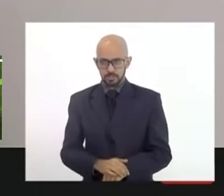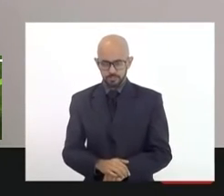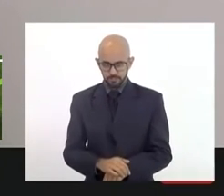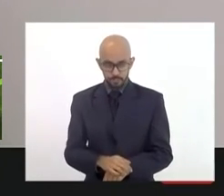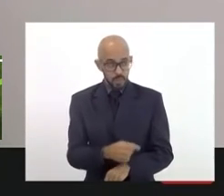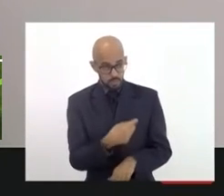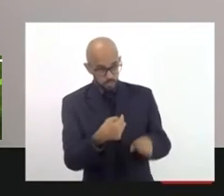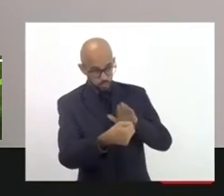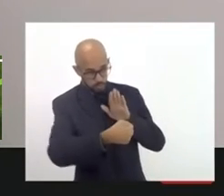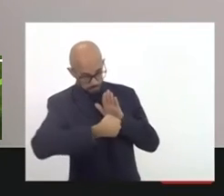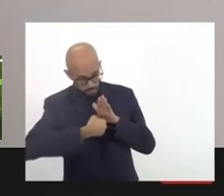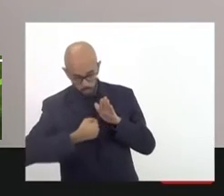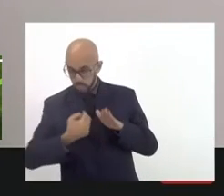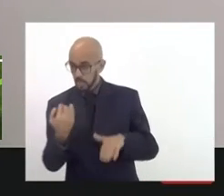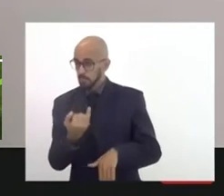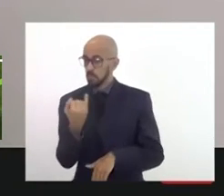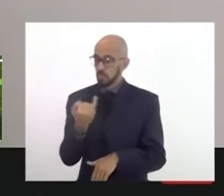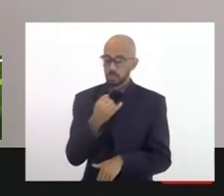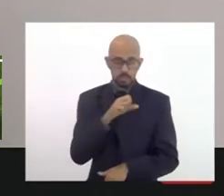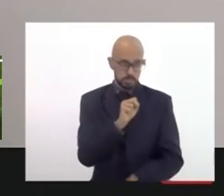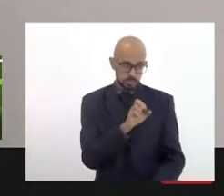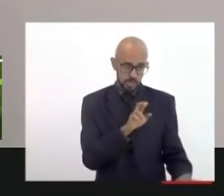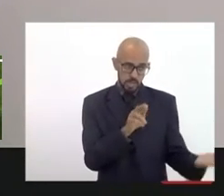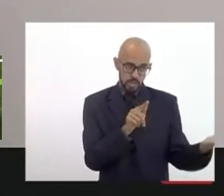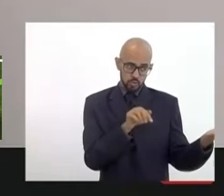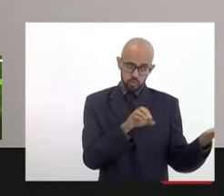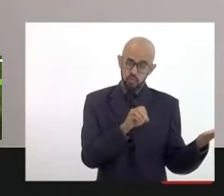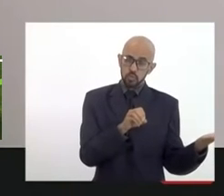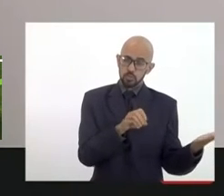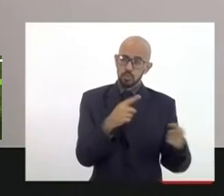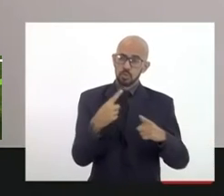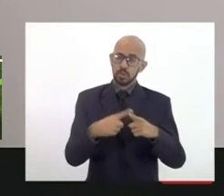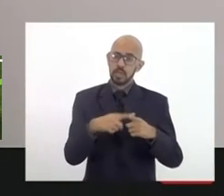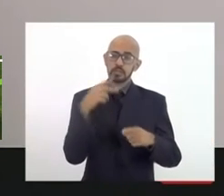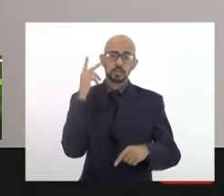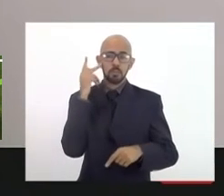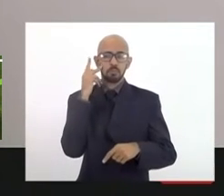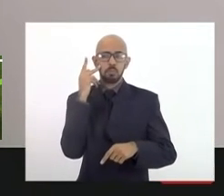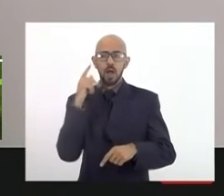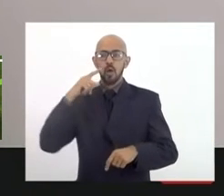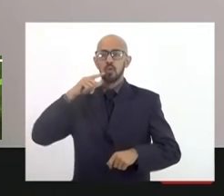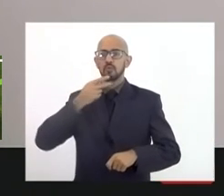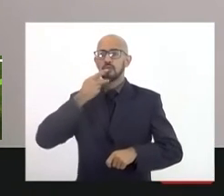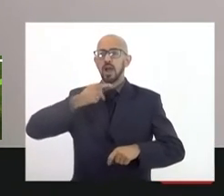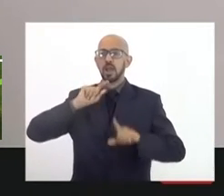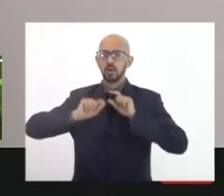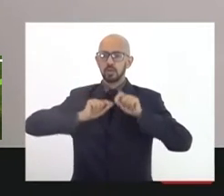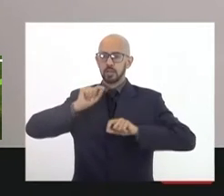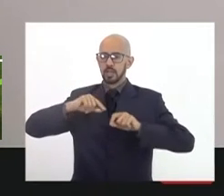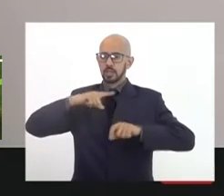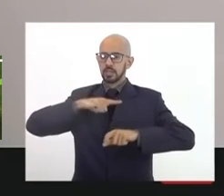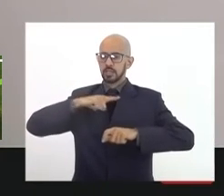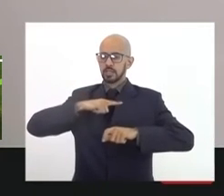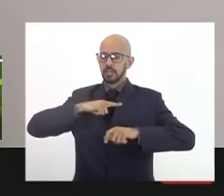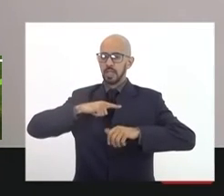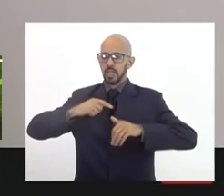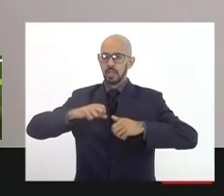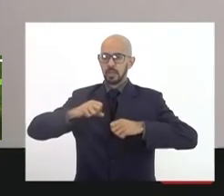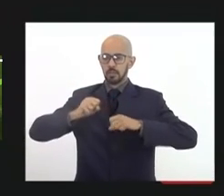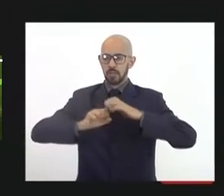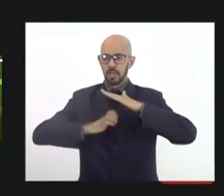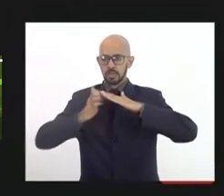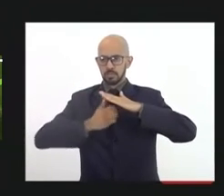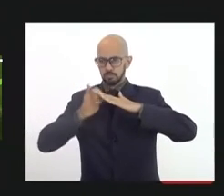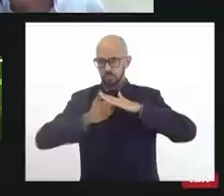é muito importante. Na realidade, São Paulo sempre vai alegar ter um segmento industrial muito forte. São